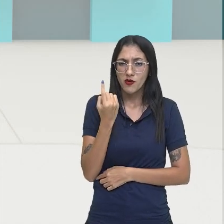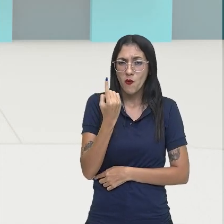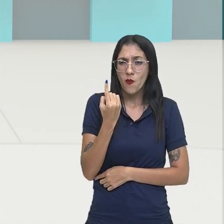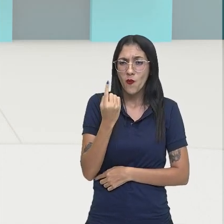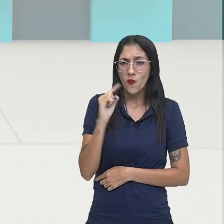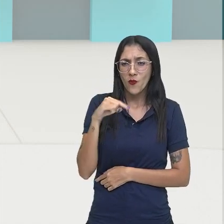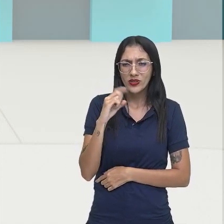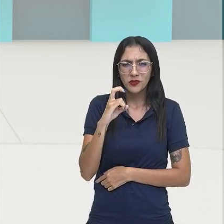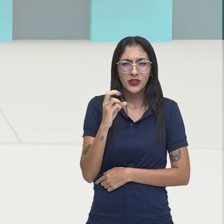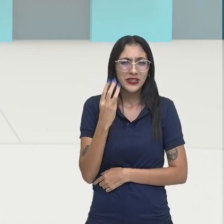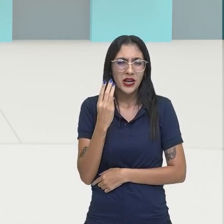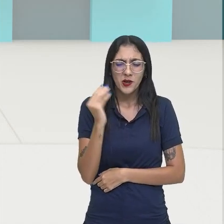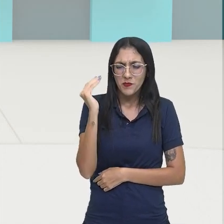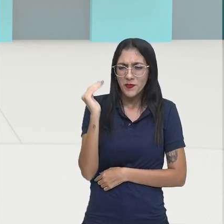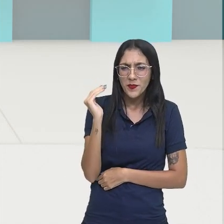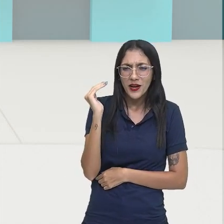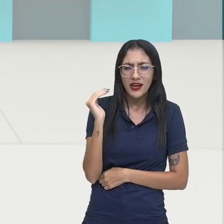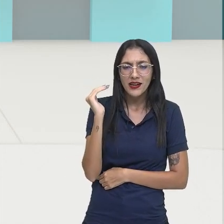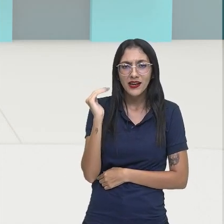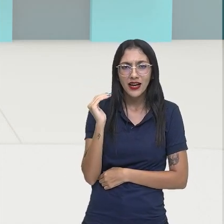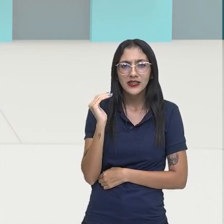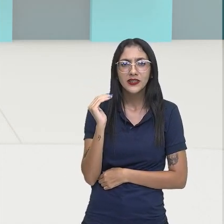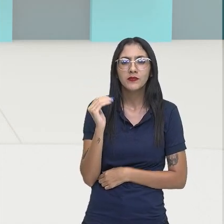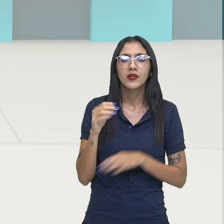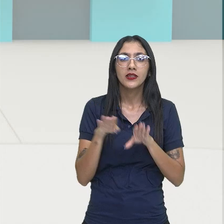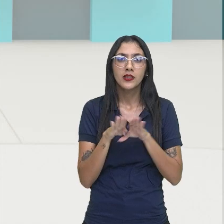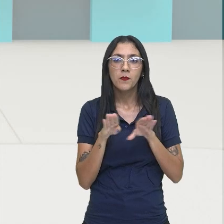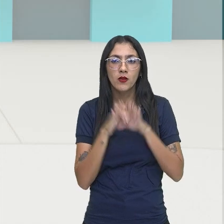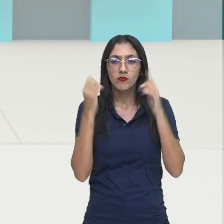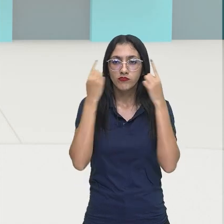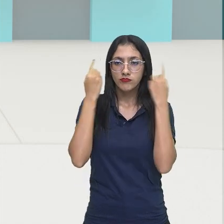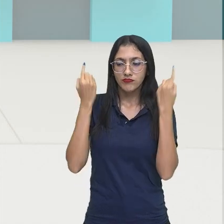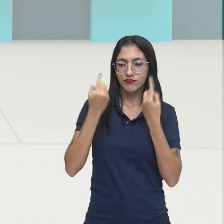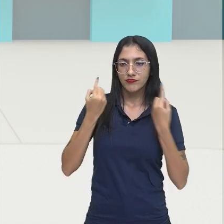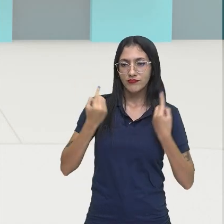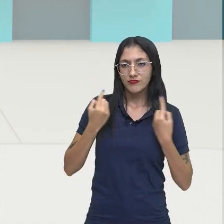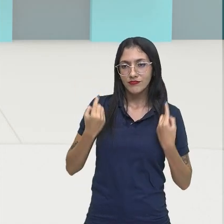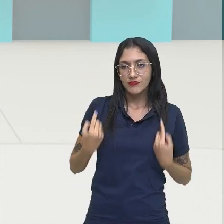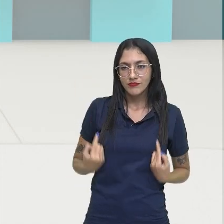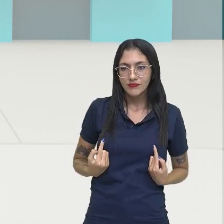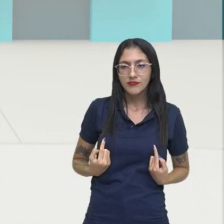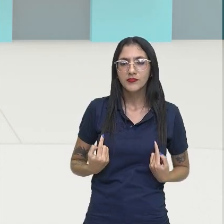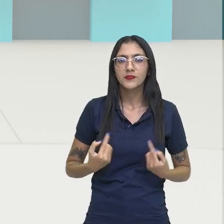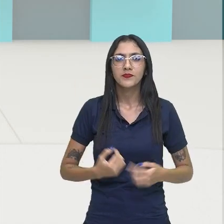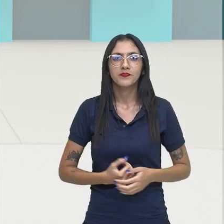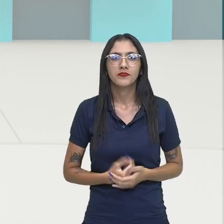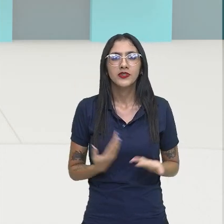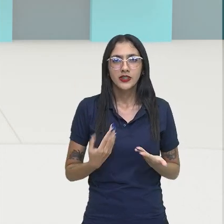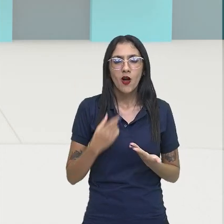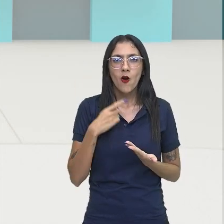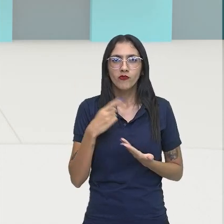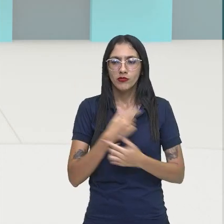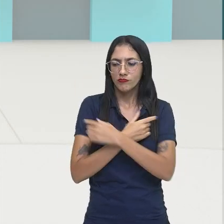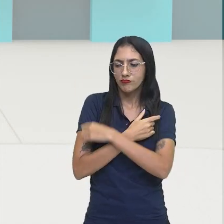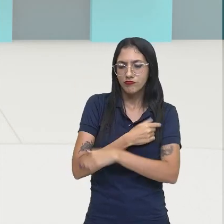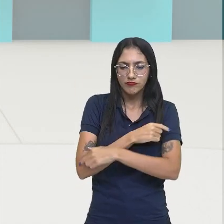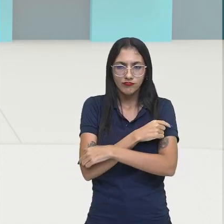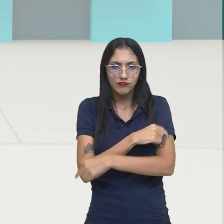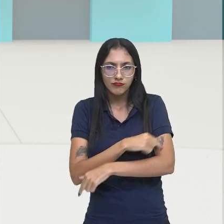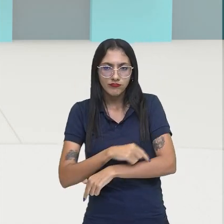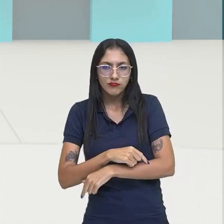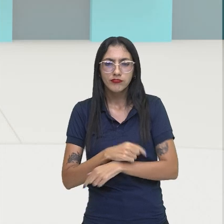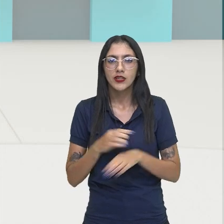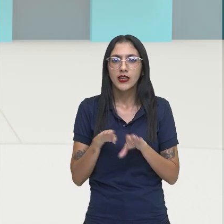vocês podem perceber, não é? Ela tem os cabelos enrolados, enfim, tem os braços curtos,